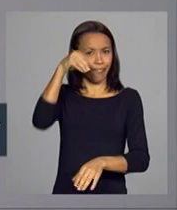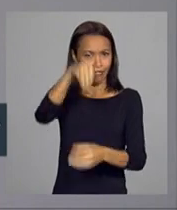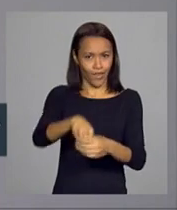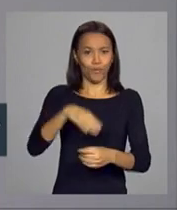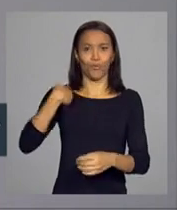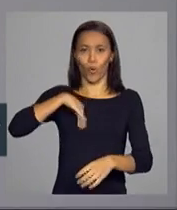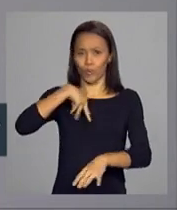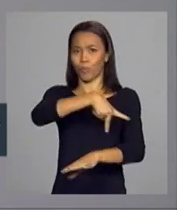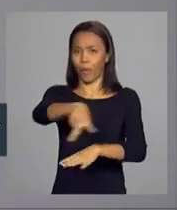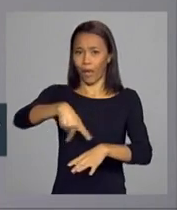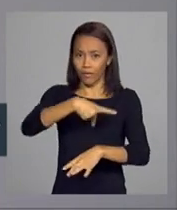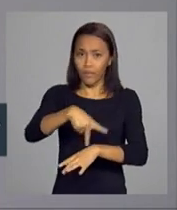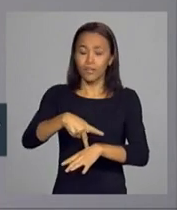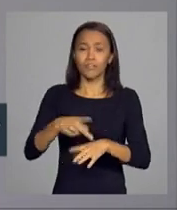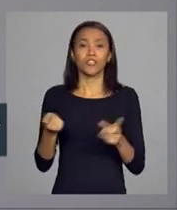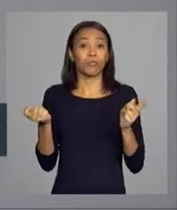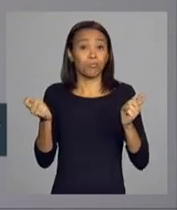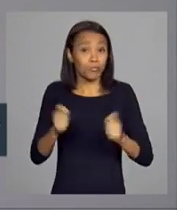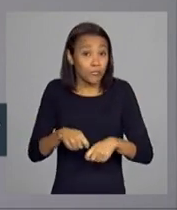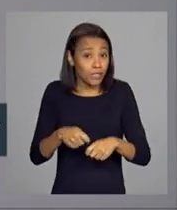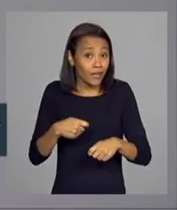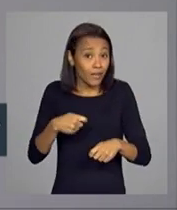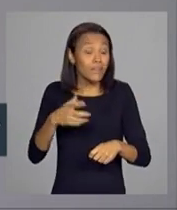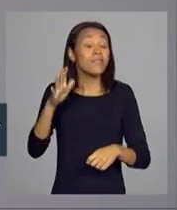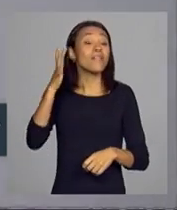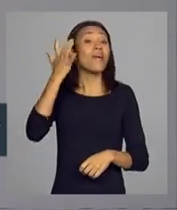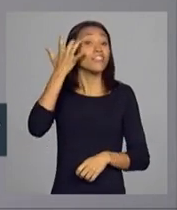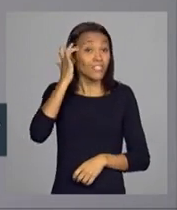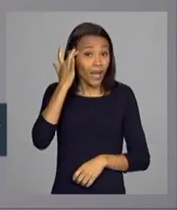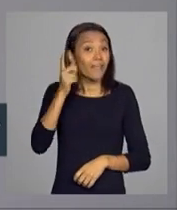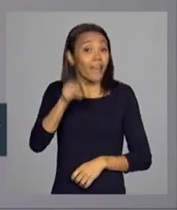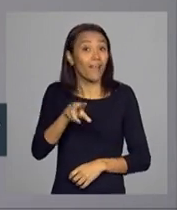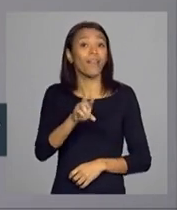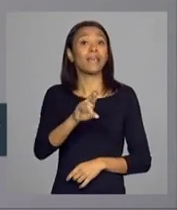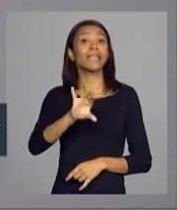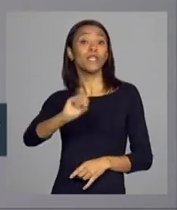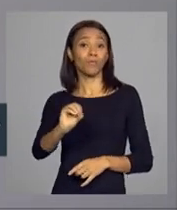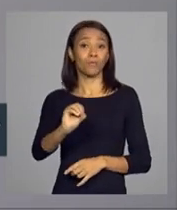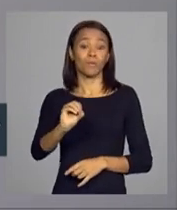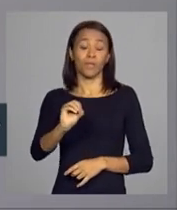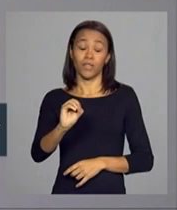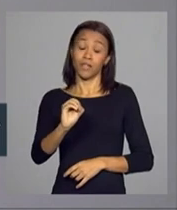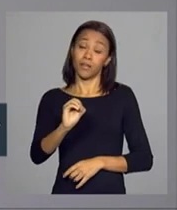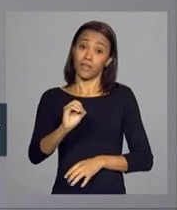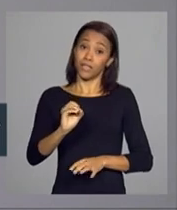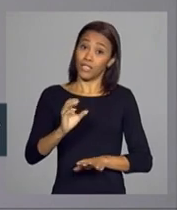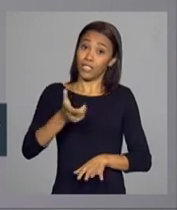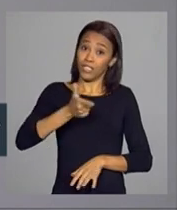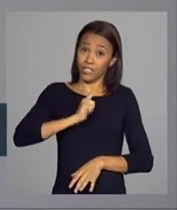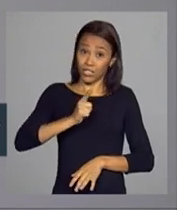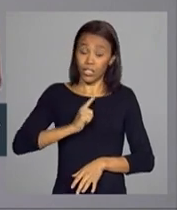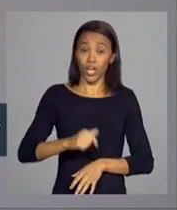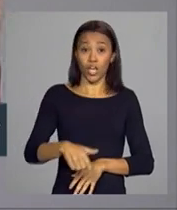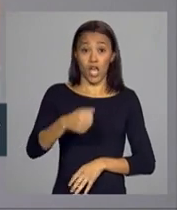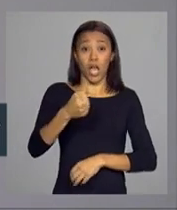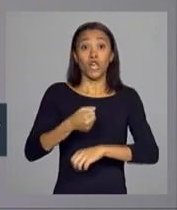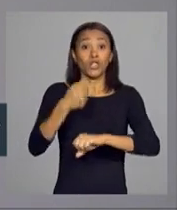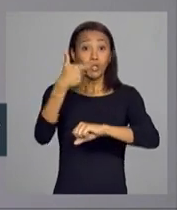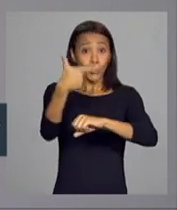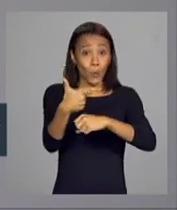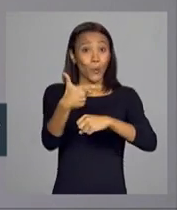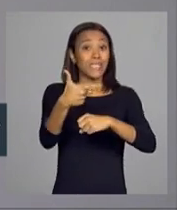o país podia e achava que era rico e tinha 2/3 da